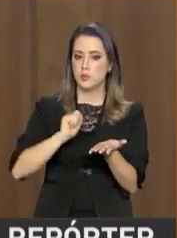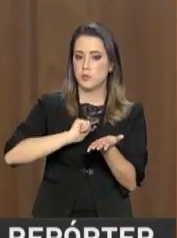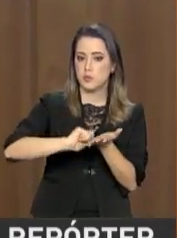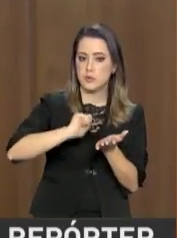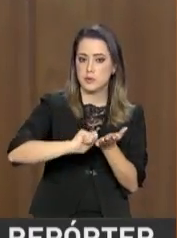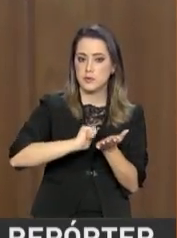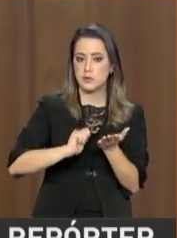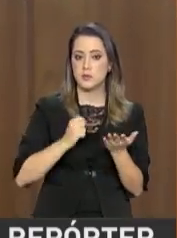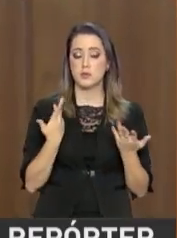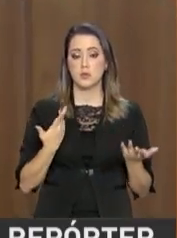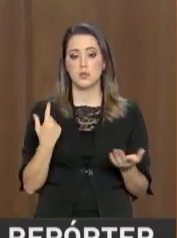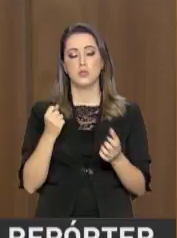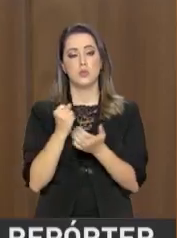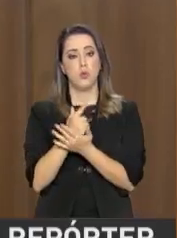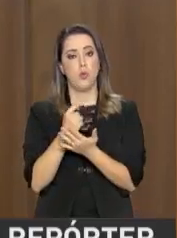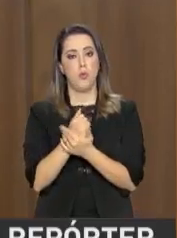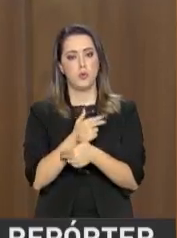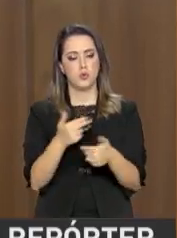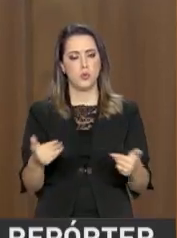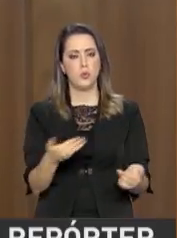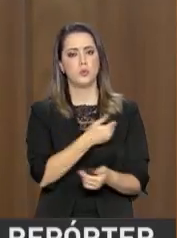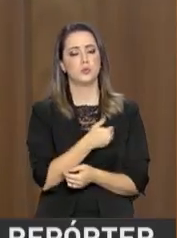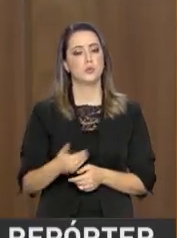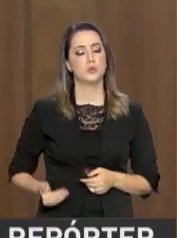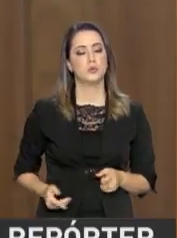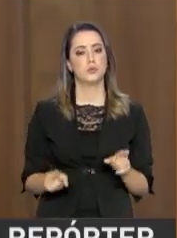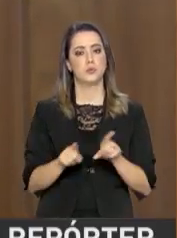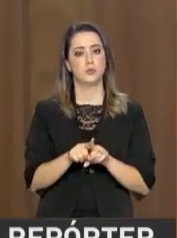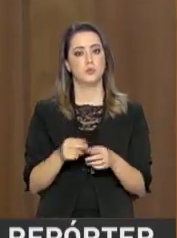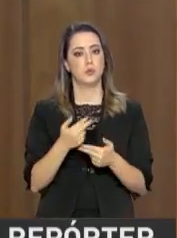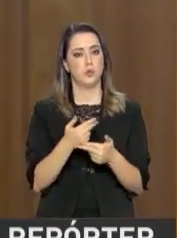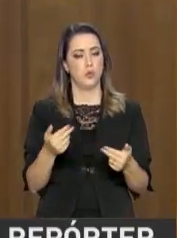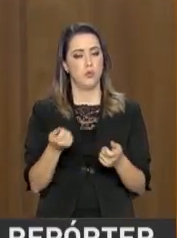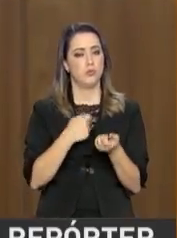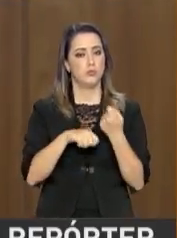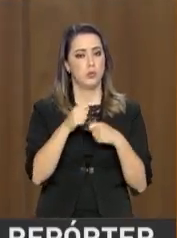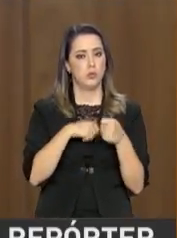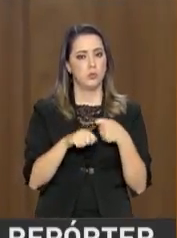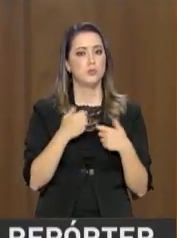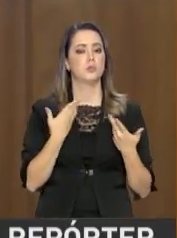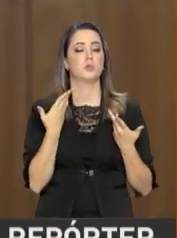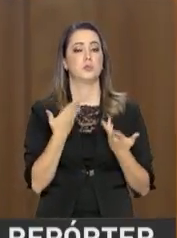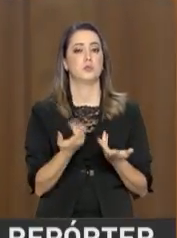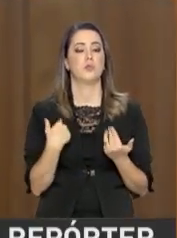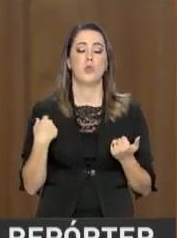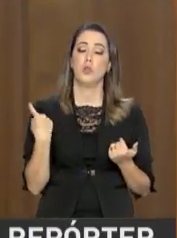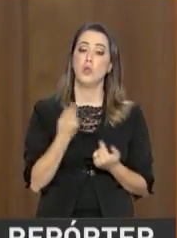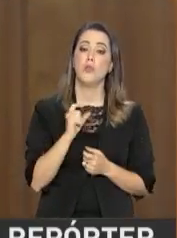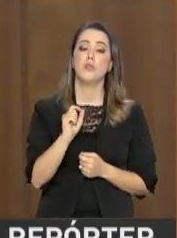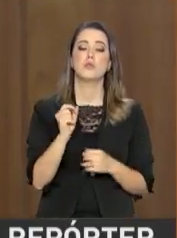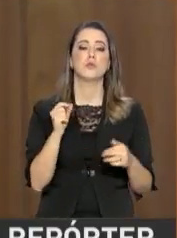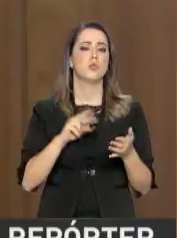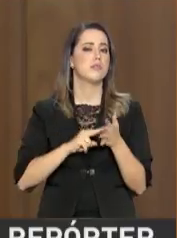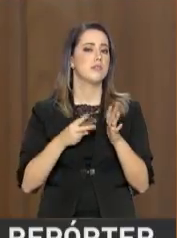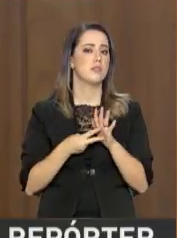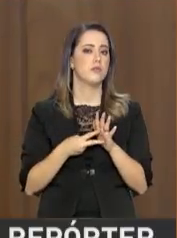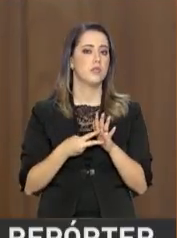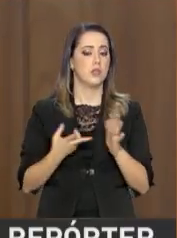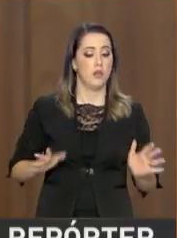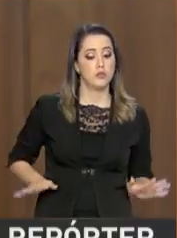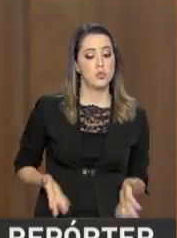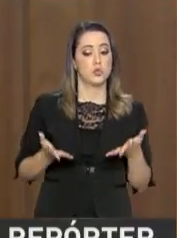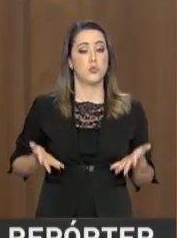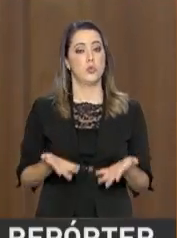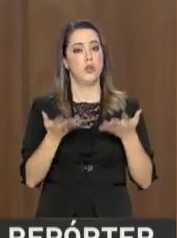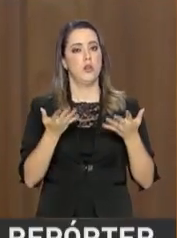sobre compras públicas e serviços financeiros o que estamos fazendo é estimular o comércio e os investimentos entre nossos